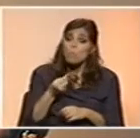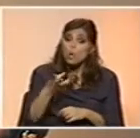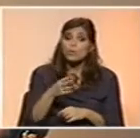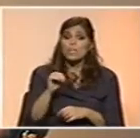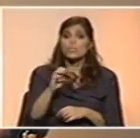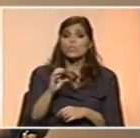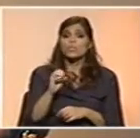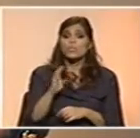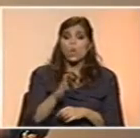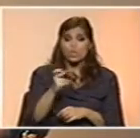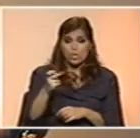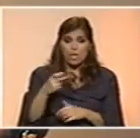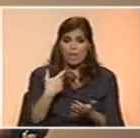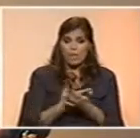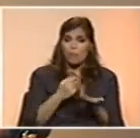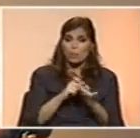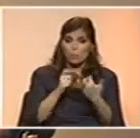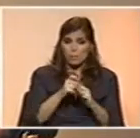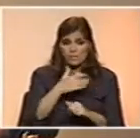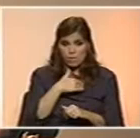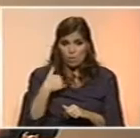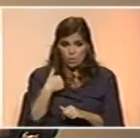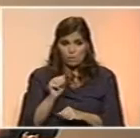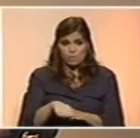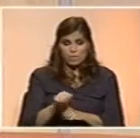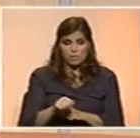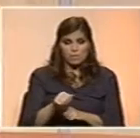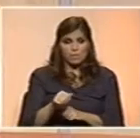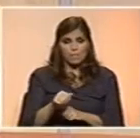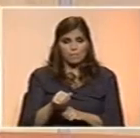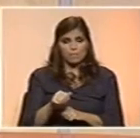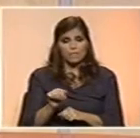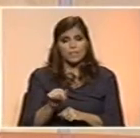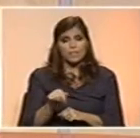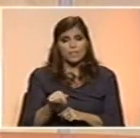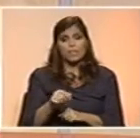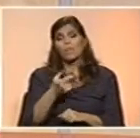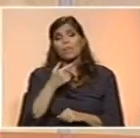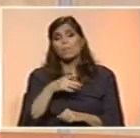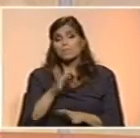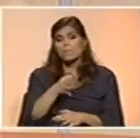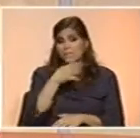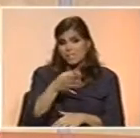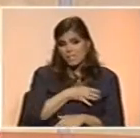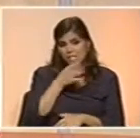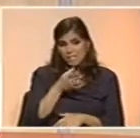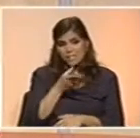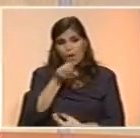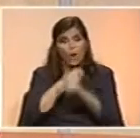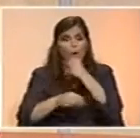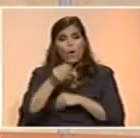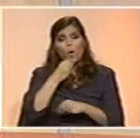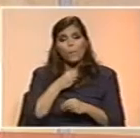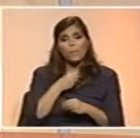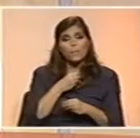vezes isso tem consequências. Eu tenho que confessar que almocei a bolonhesa de soja hoje, mas até agora não estou a sentir nenhum